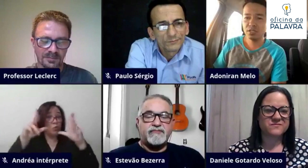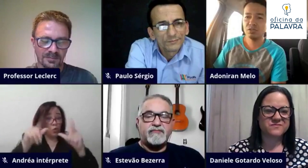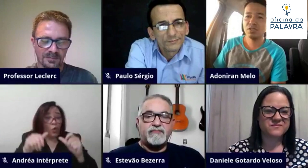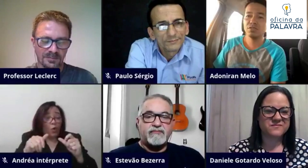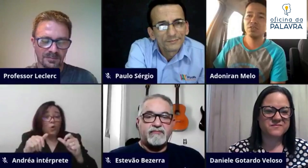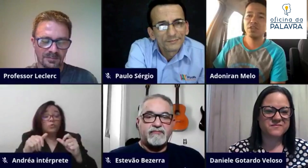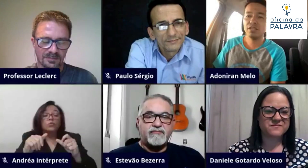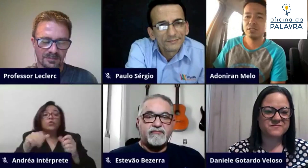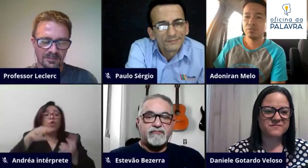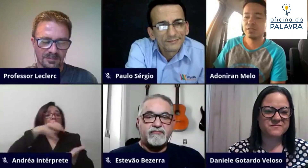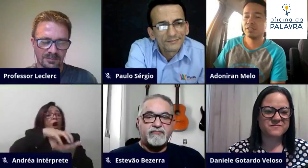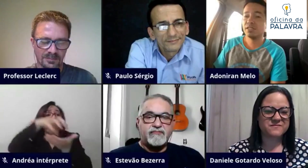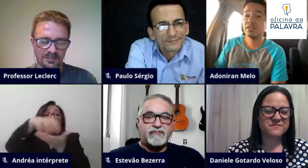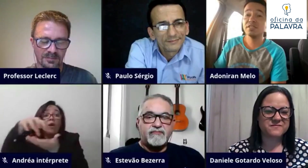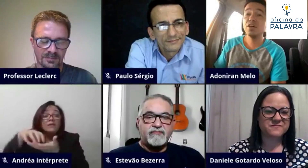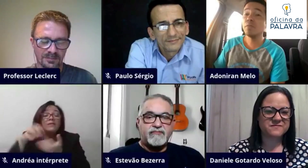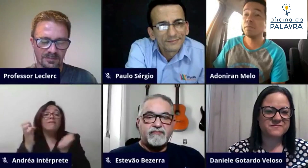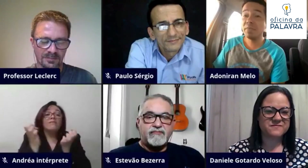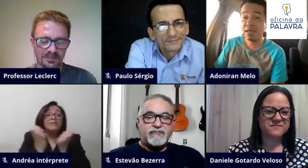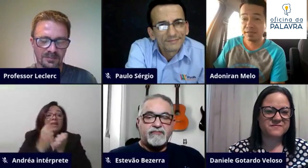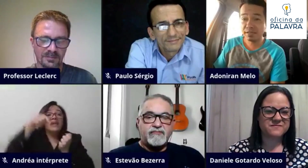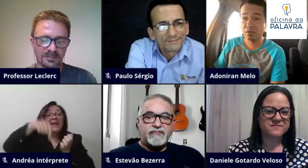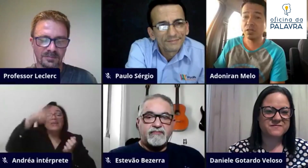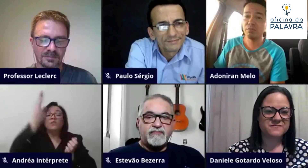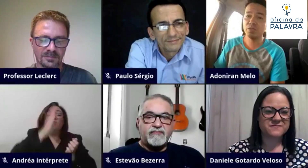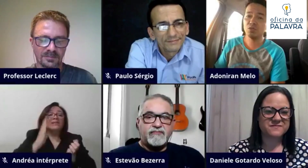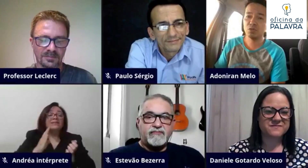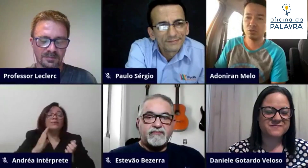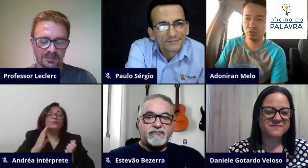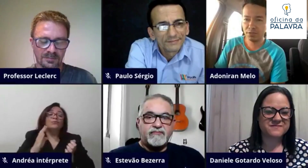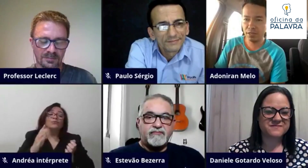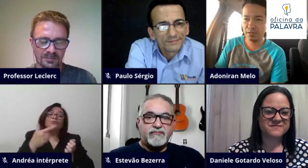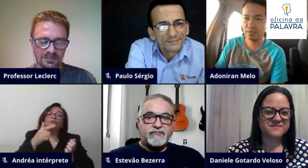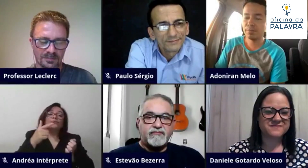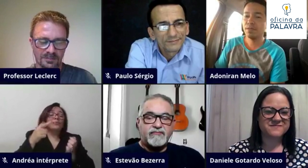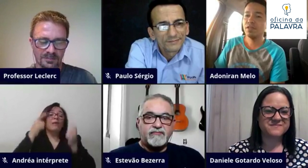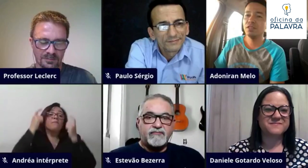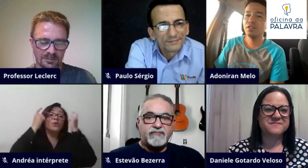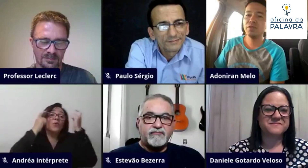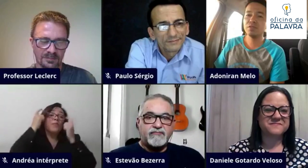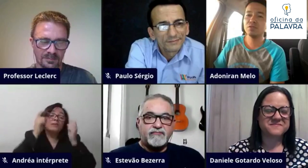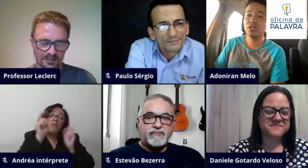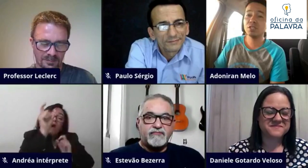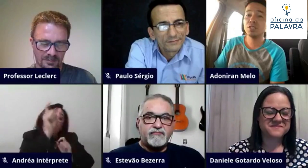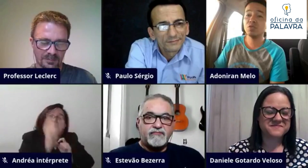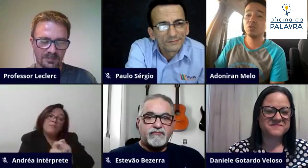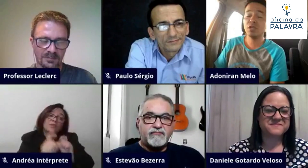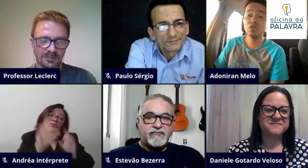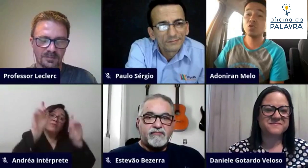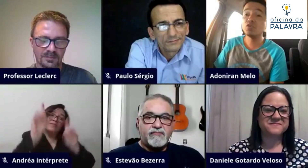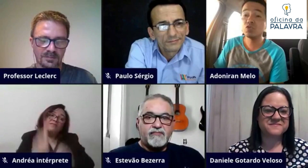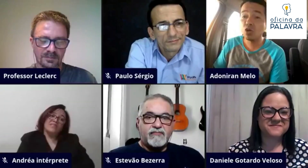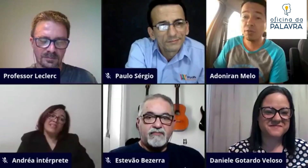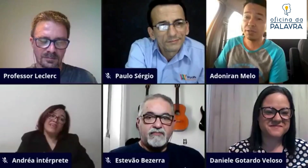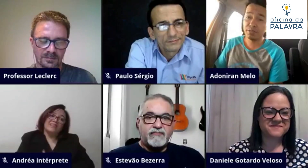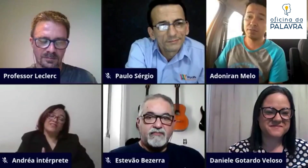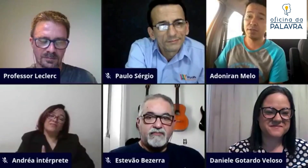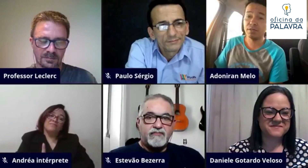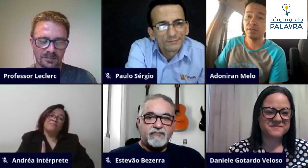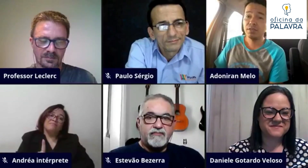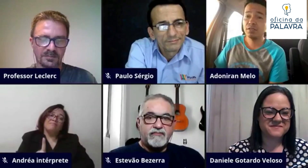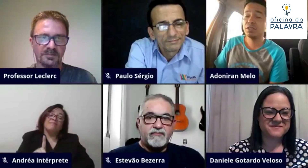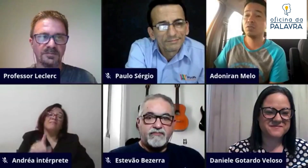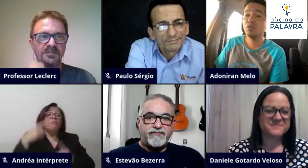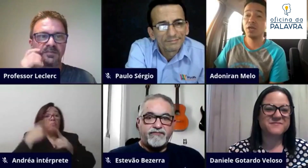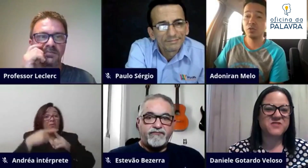as organizações evangélicas brasileiras não pensam na pessoa com deficiência, não pensam que eles consomem